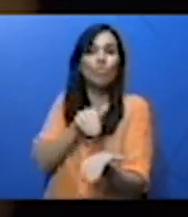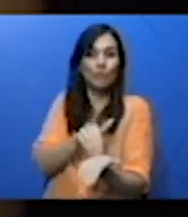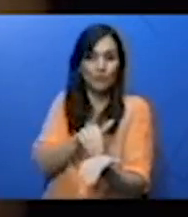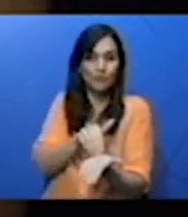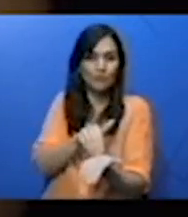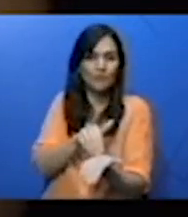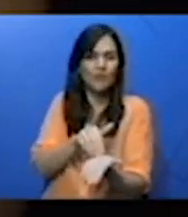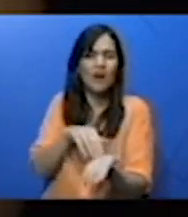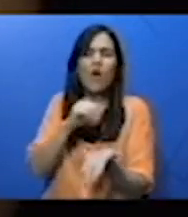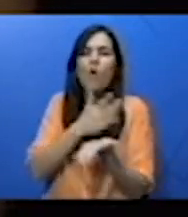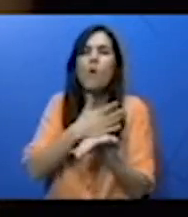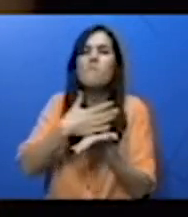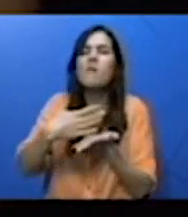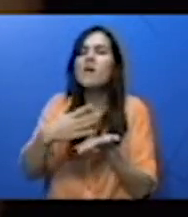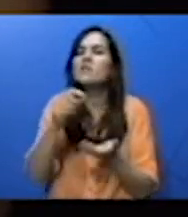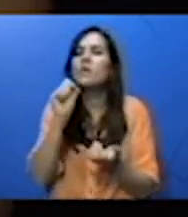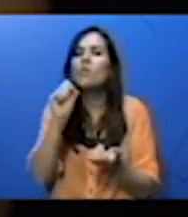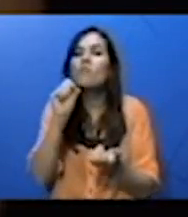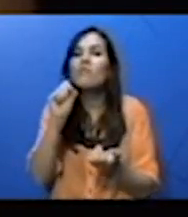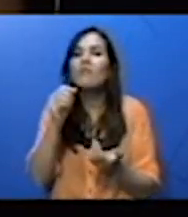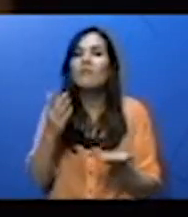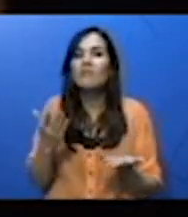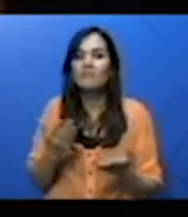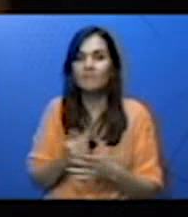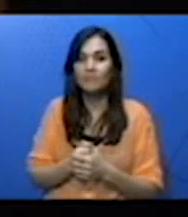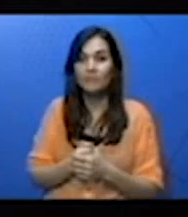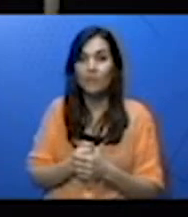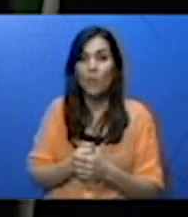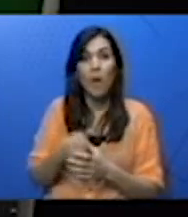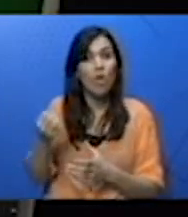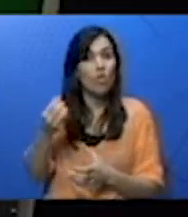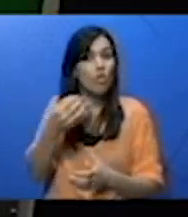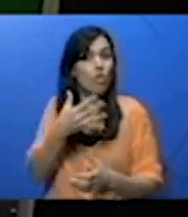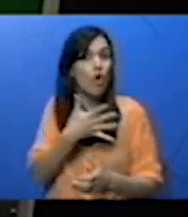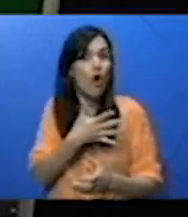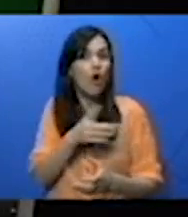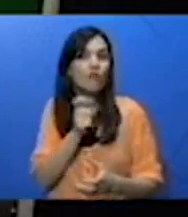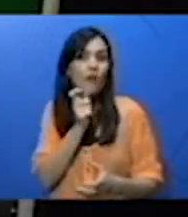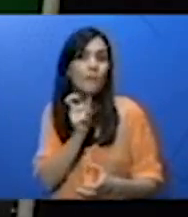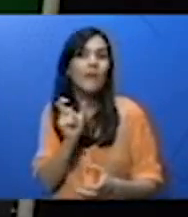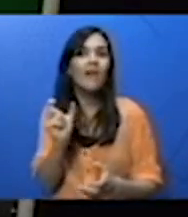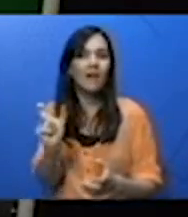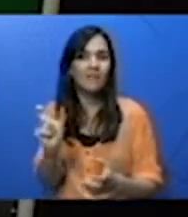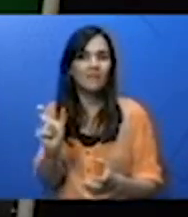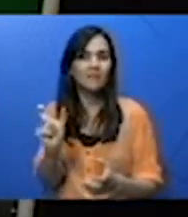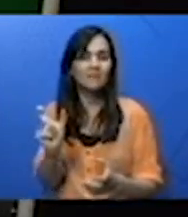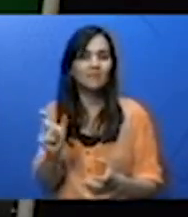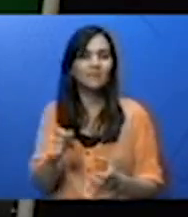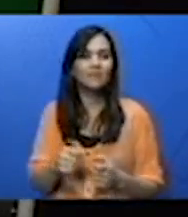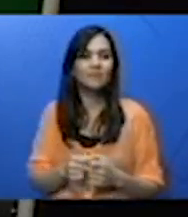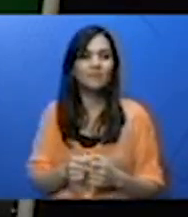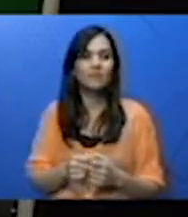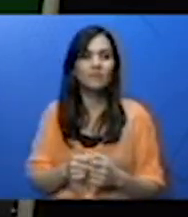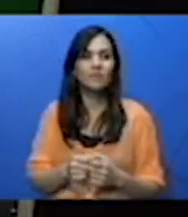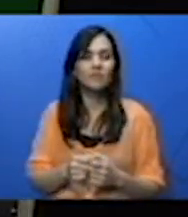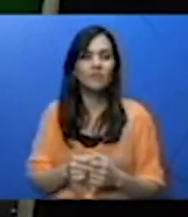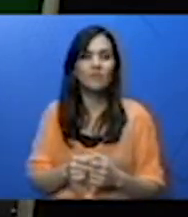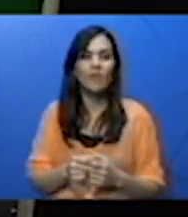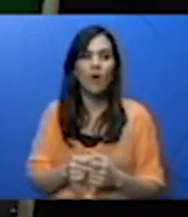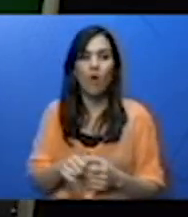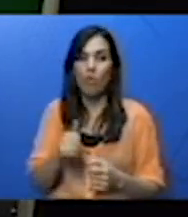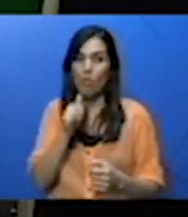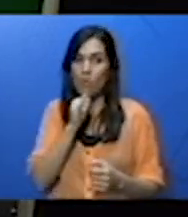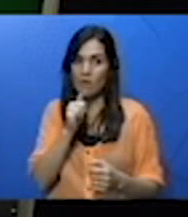sempre inicia uma nova palavra, tá? Eles iniciam de forma diferente. No exemplo dado,